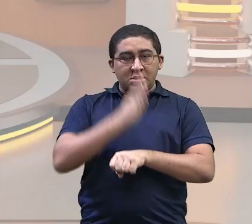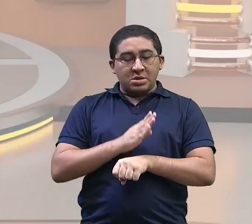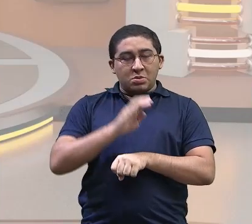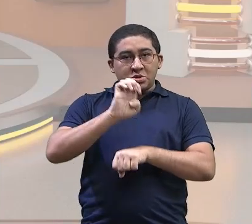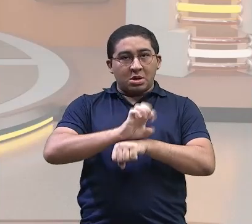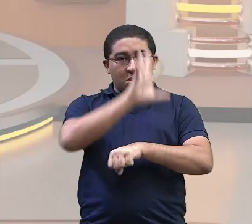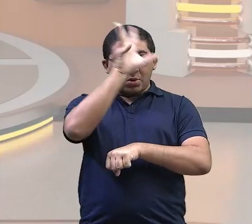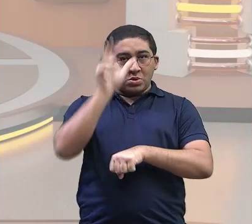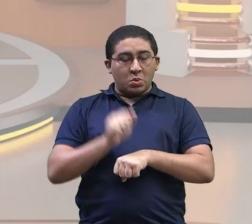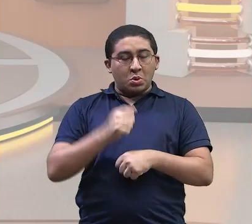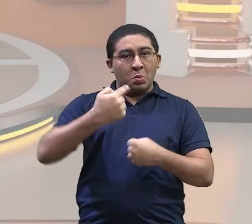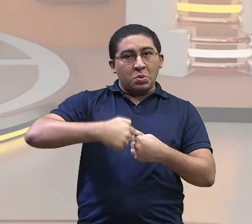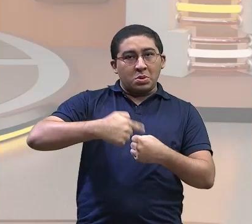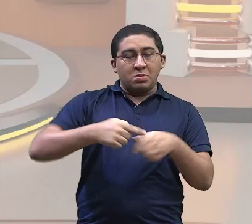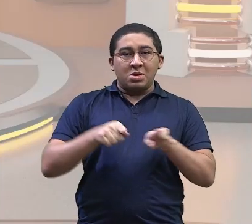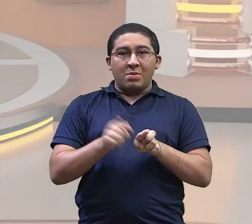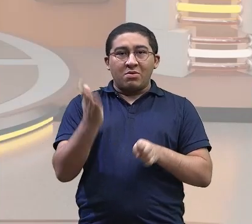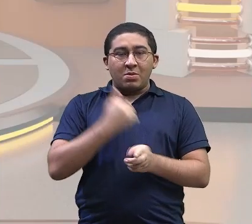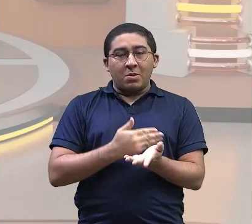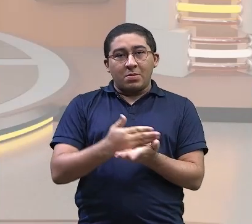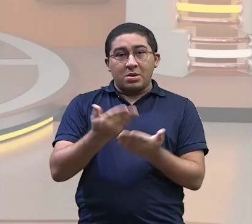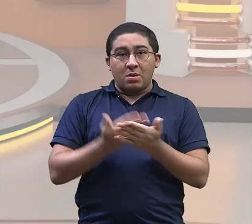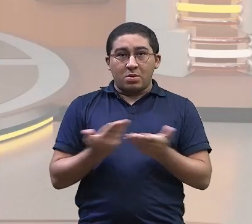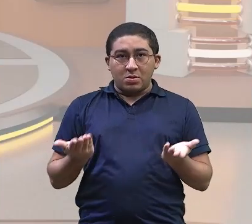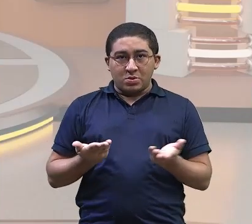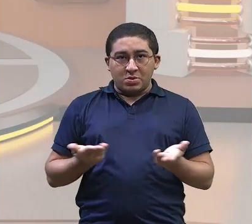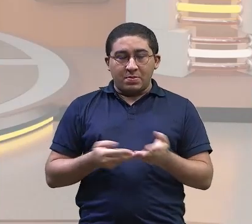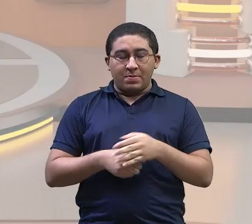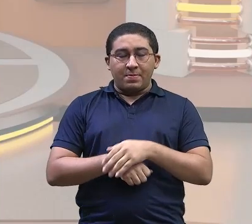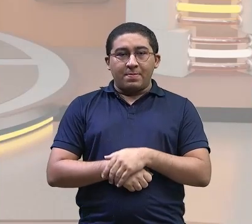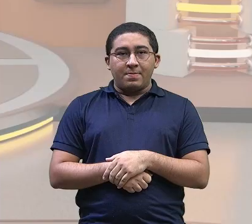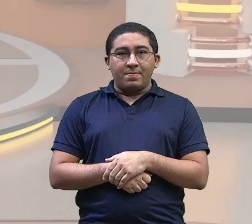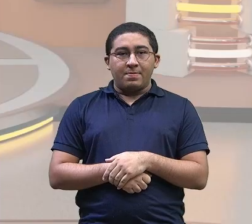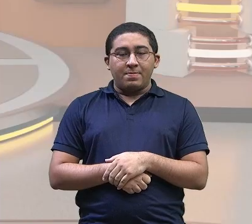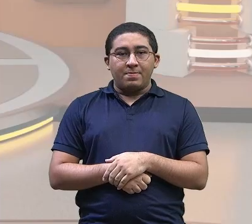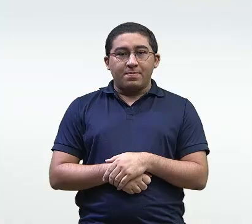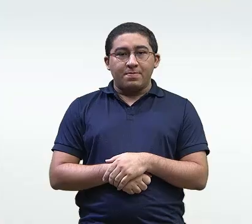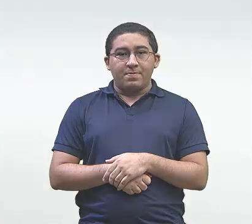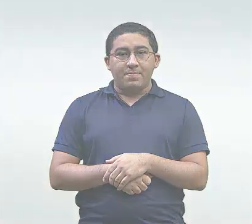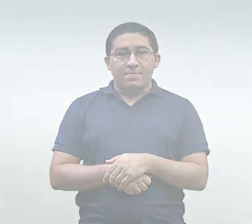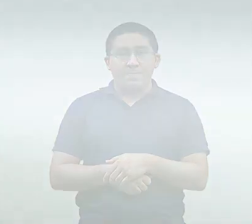esse é o nosso objeto de conhecimento e vamos aí a mais uma aula de geografia.